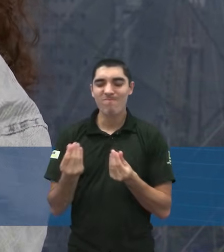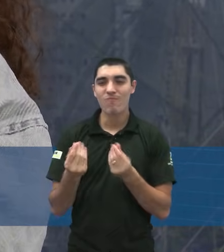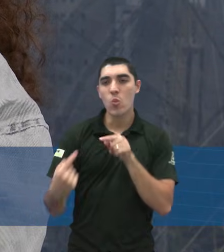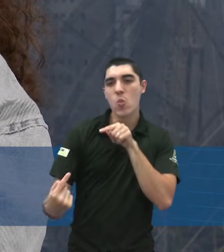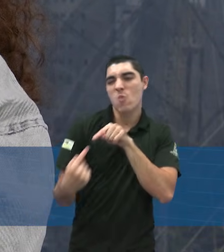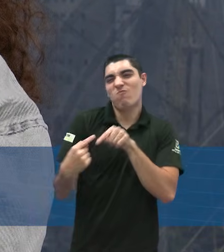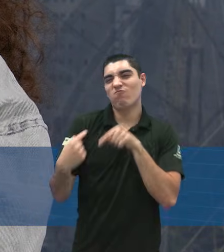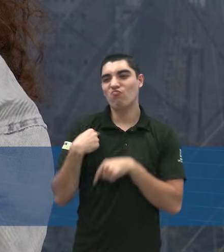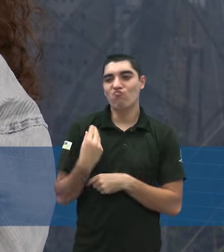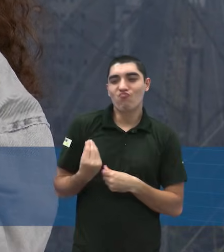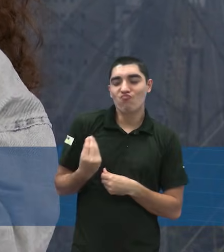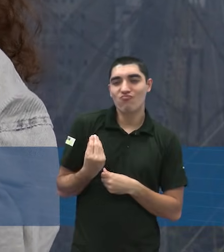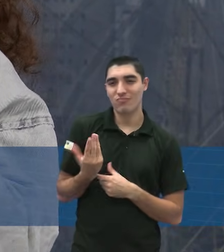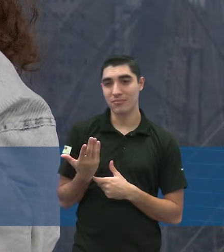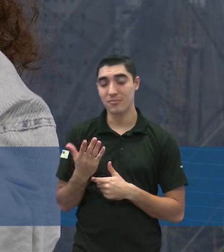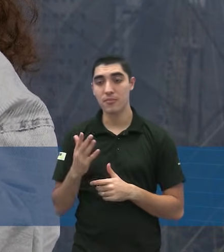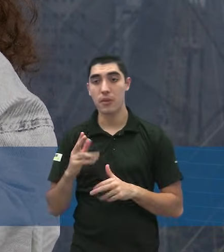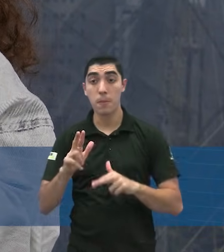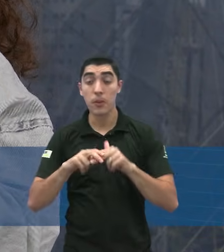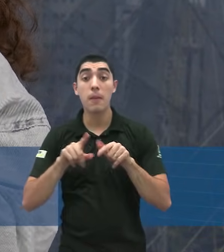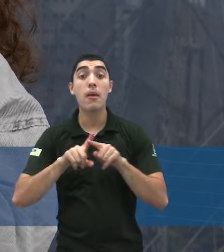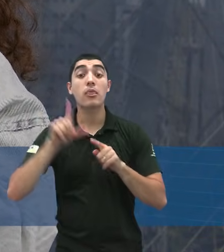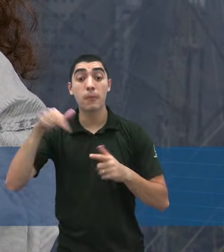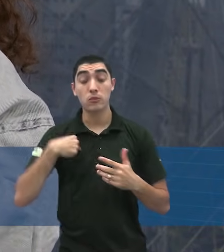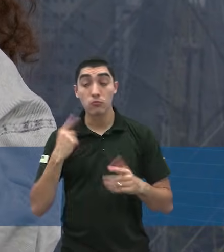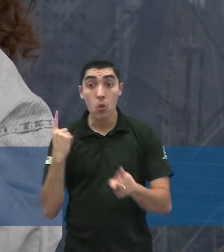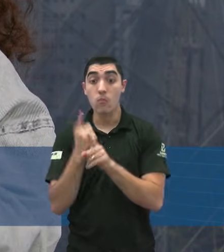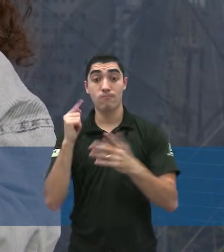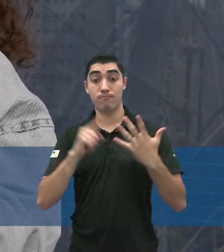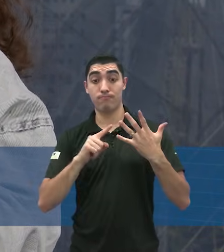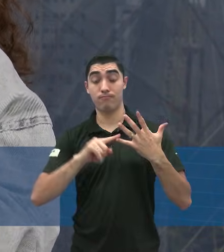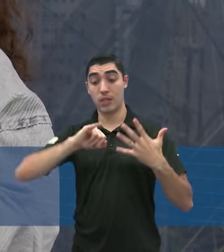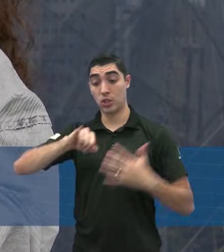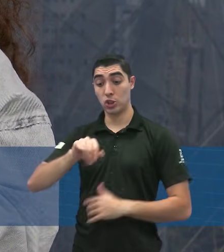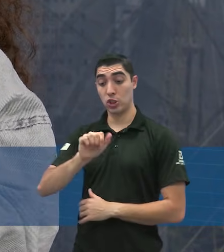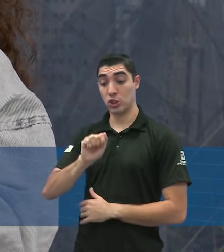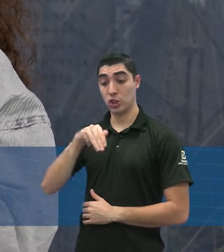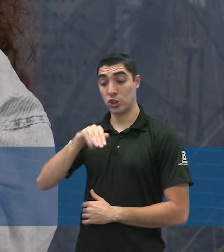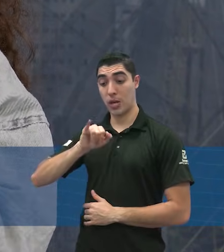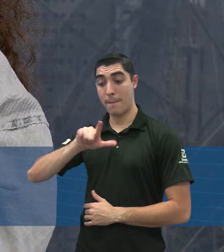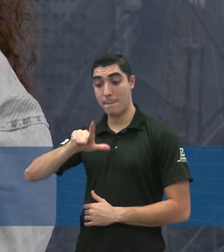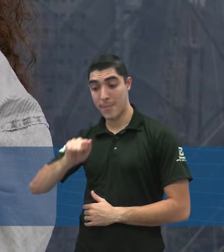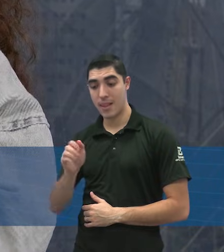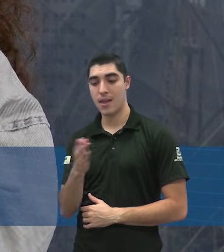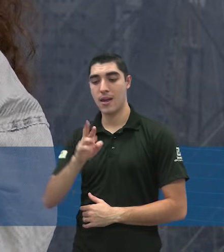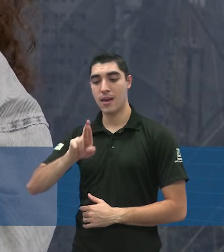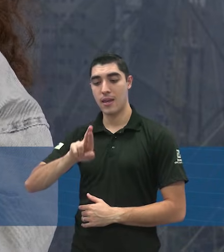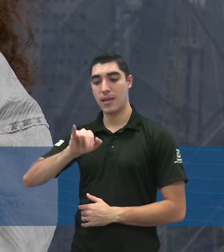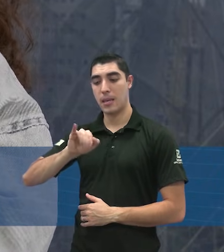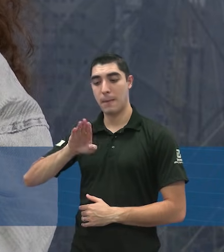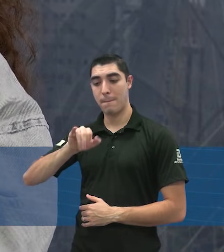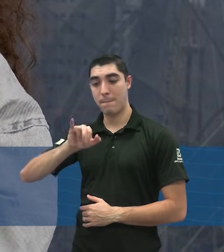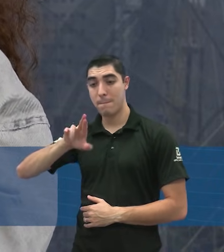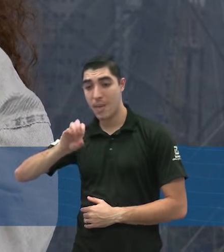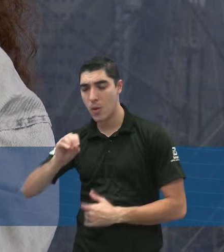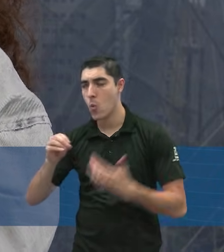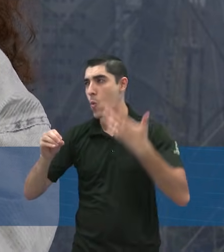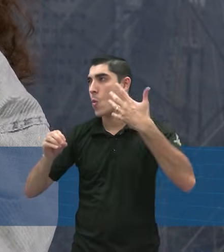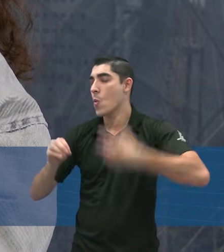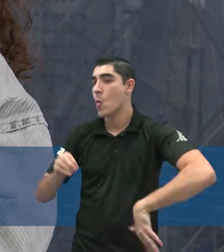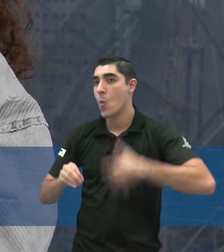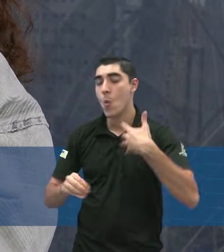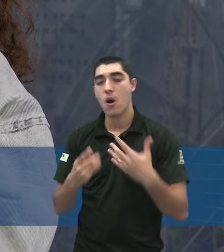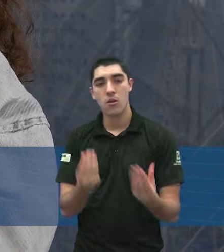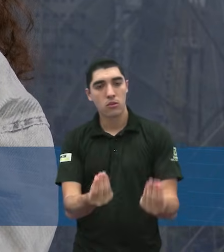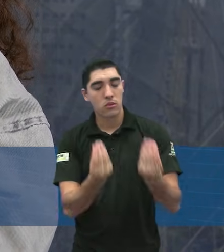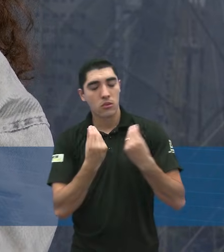identificando. E, ao longo dessa caminhada, eu encontrei a Djamila Ribeiro. Foi uma autora que me atravessou realmente, aprendi